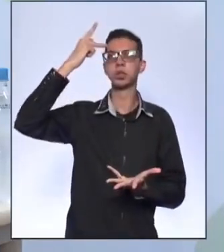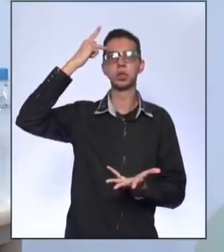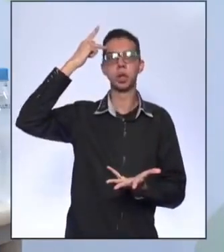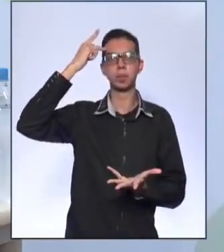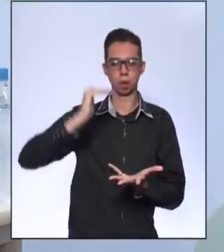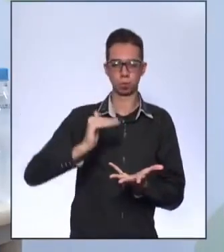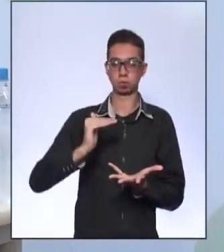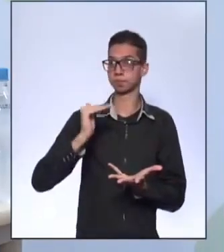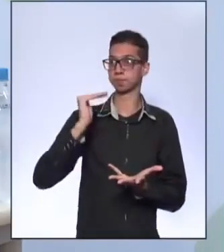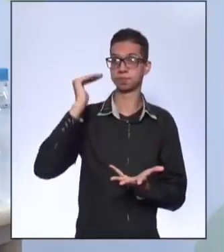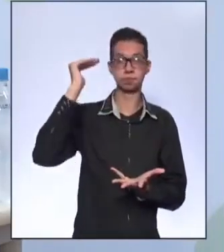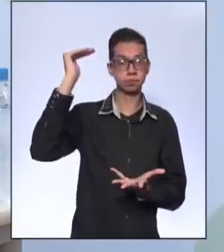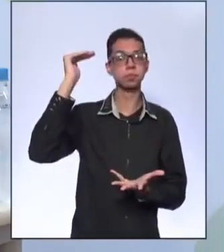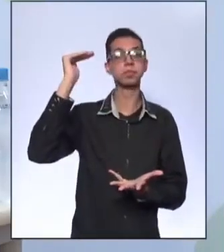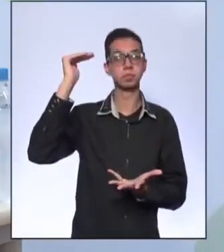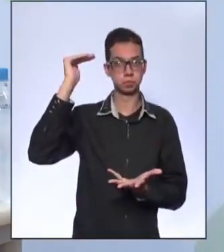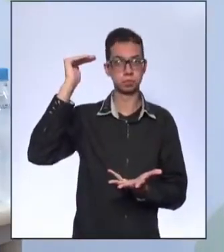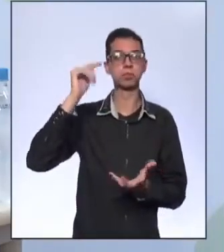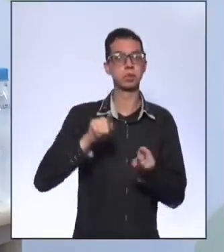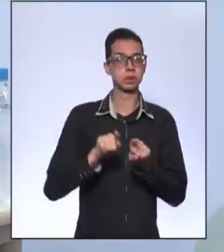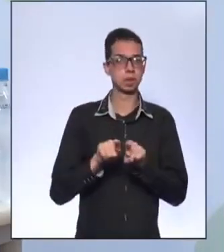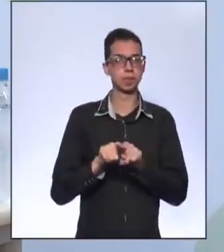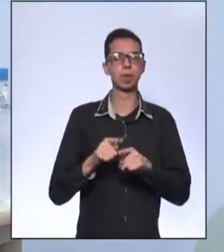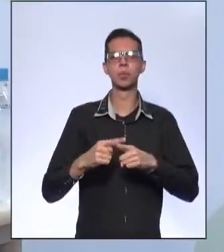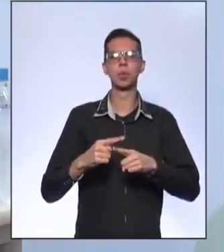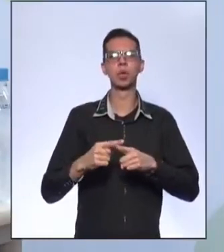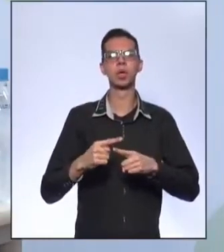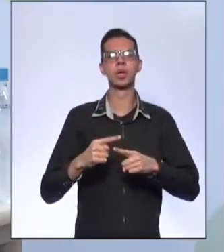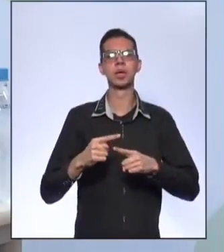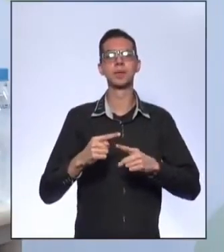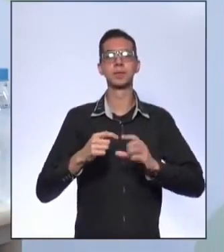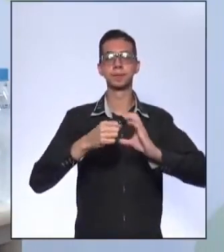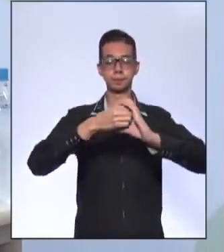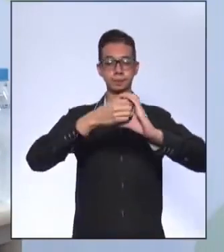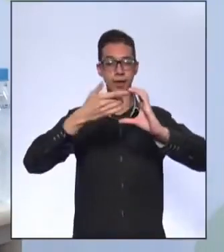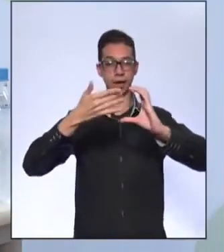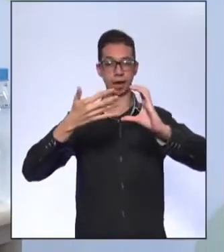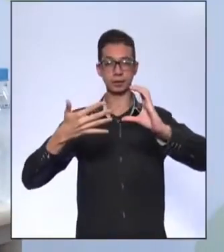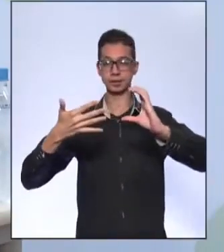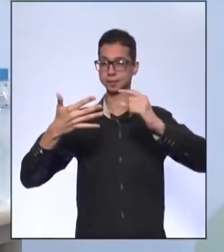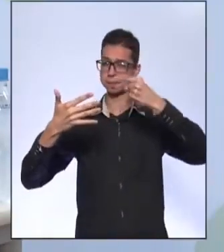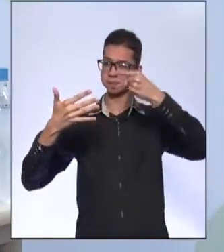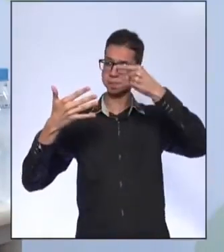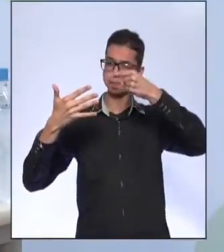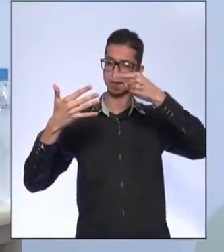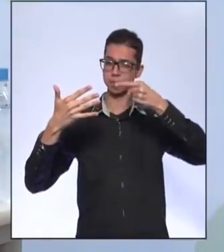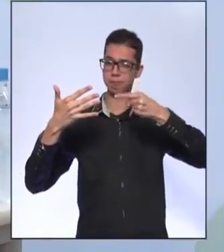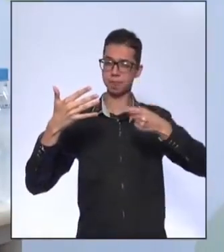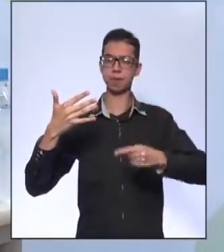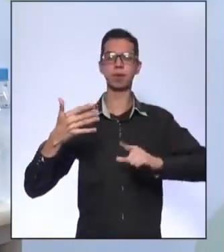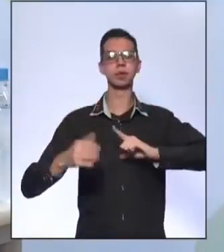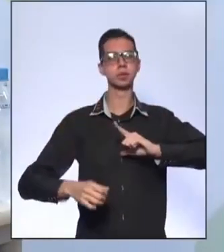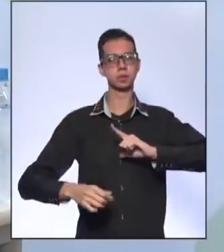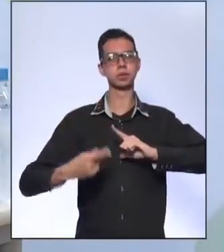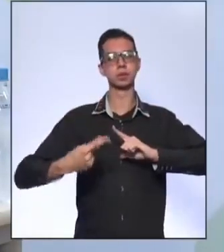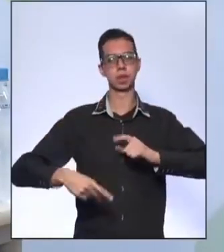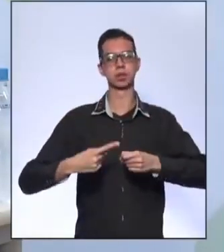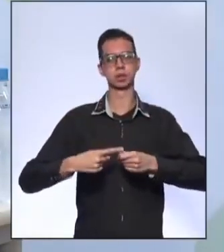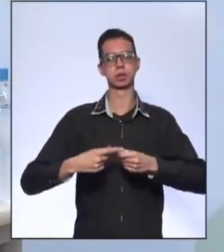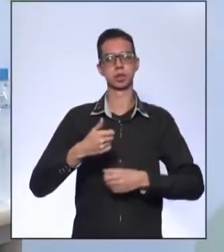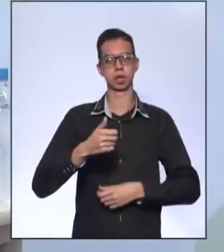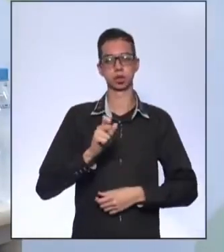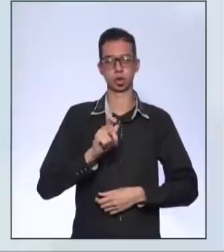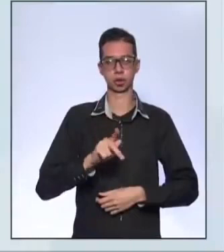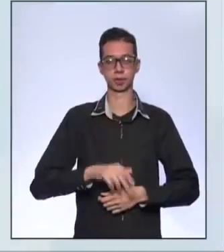grande metrópole nacional pelos seus aspectos gerais do que ele tem dentro da sua cidade tudo bem A